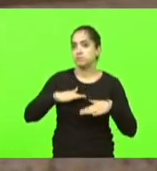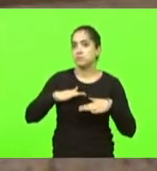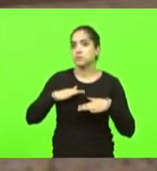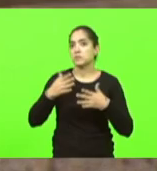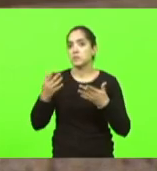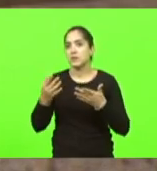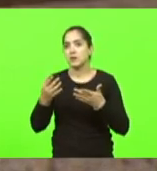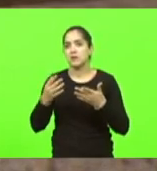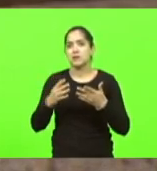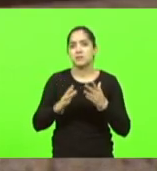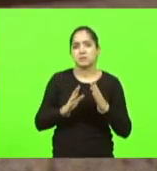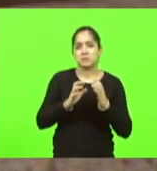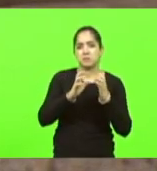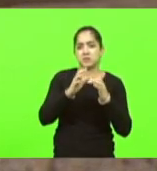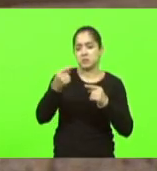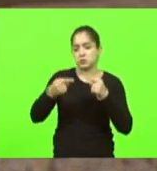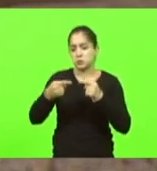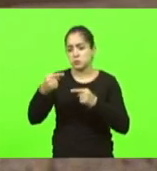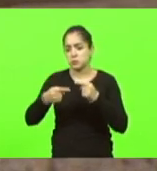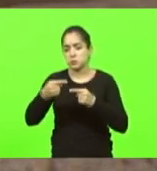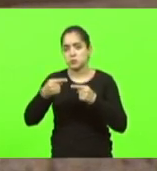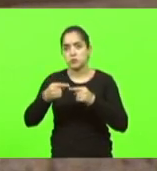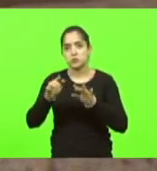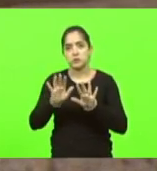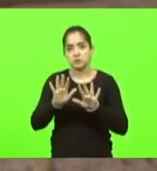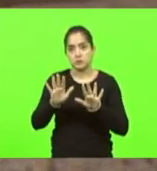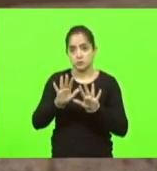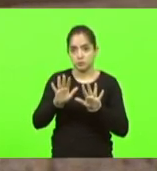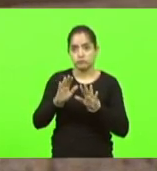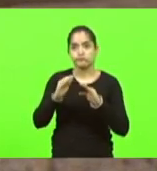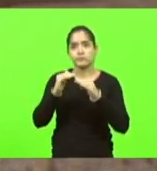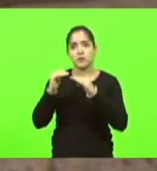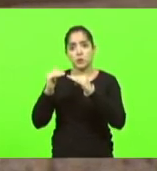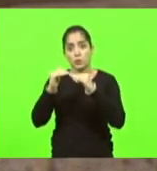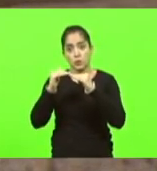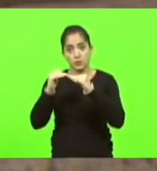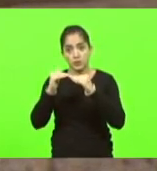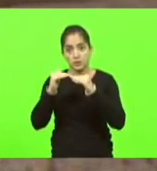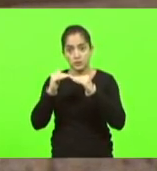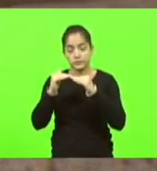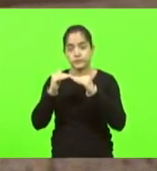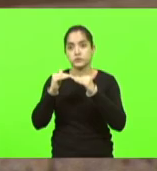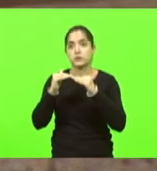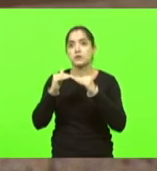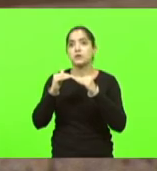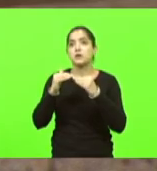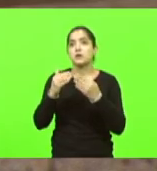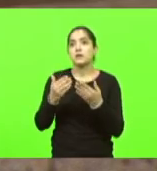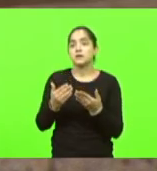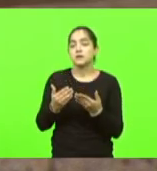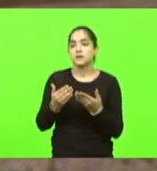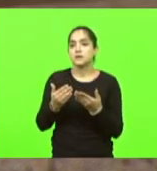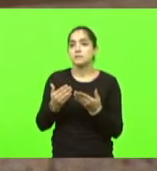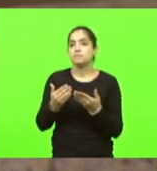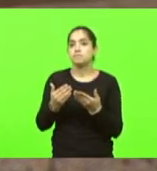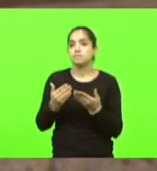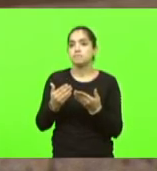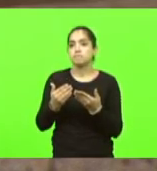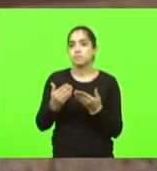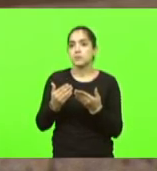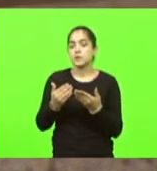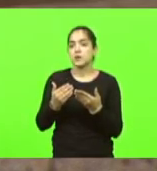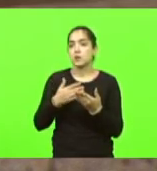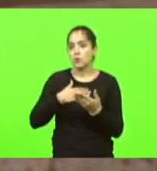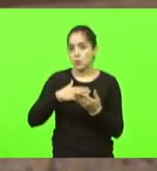só querendo fazer palanque político e tentar ser um pouco mais coerente e agora o seguinte assim